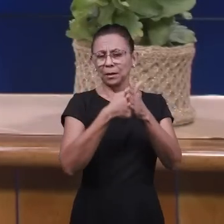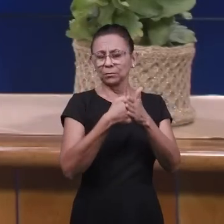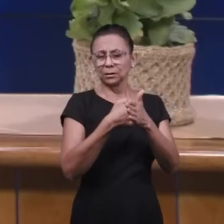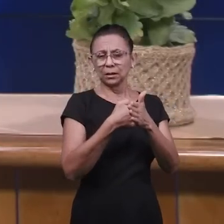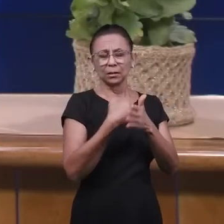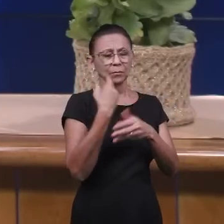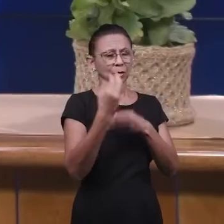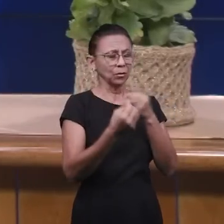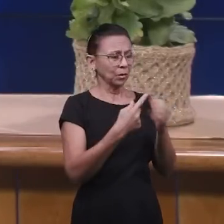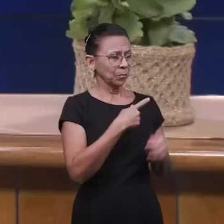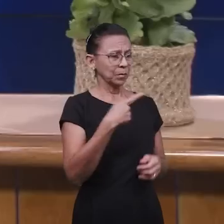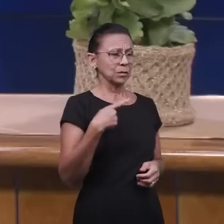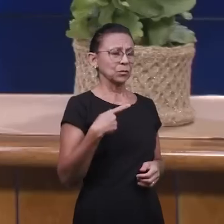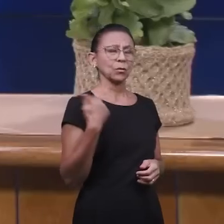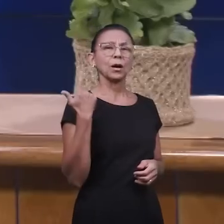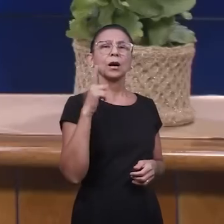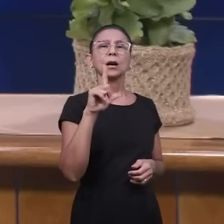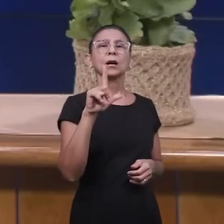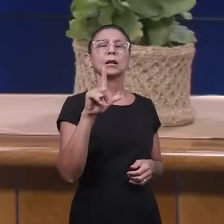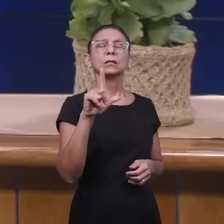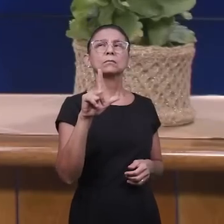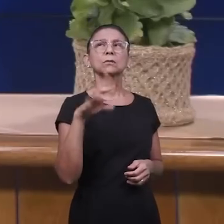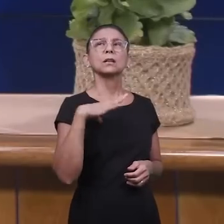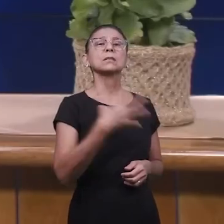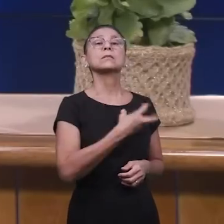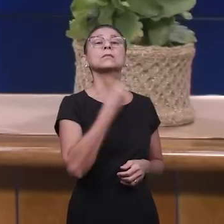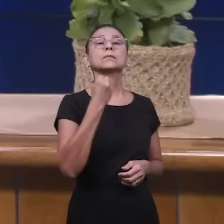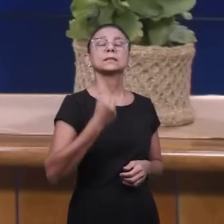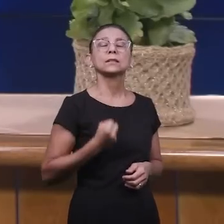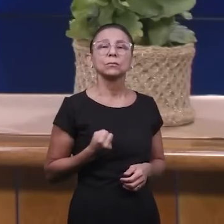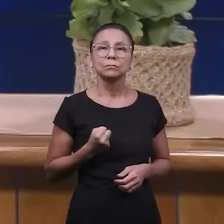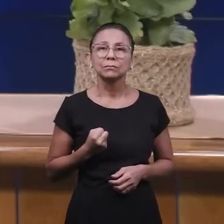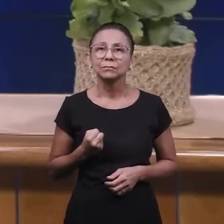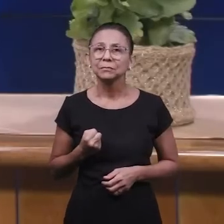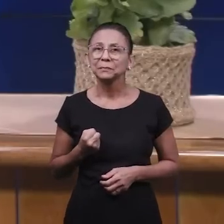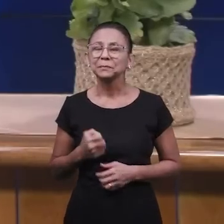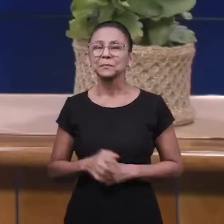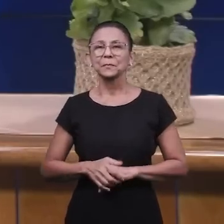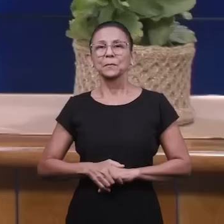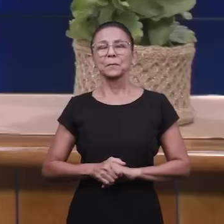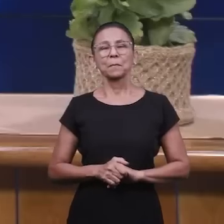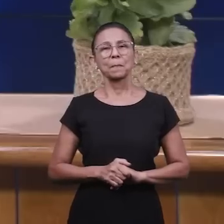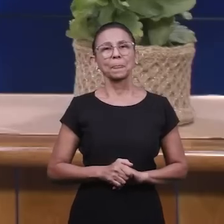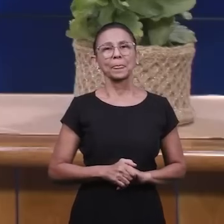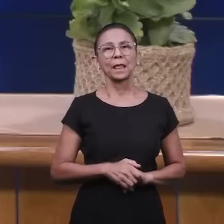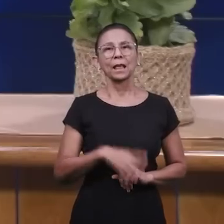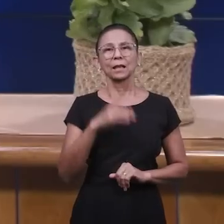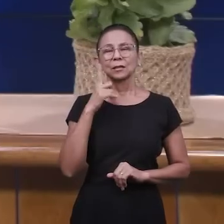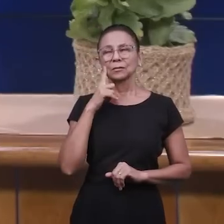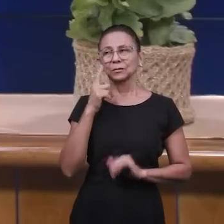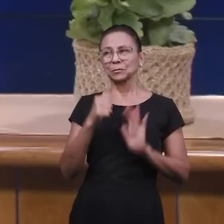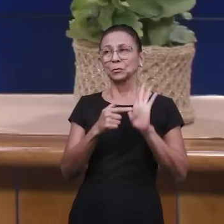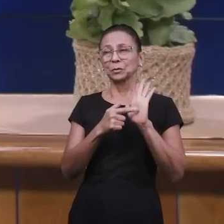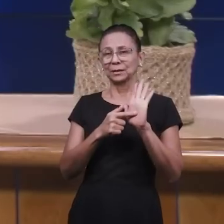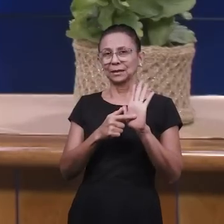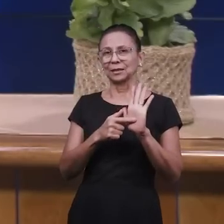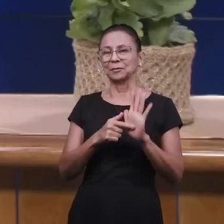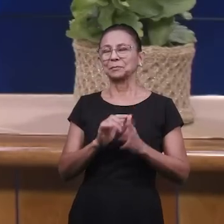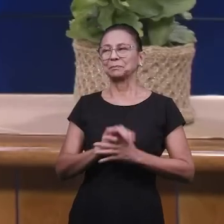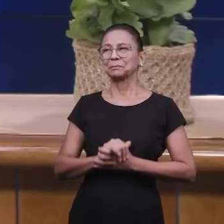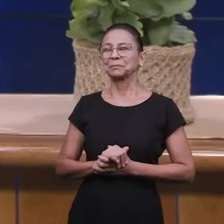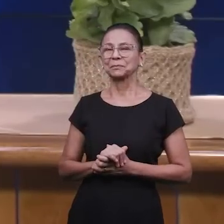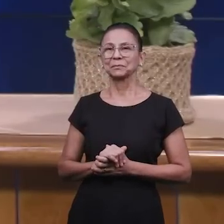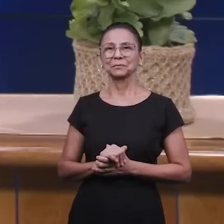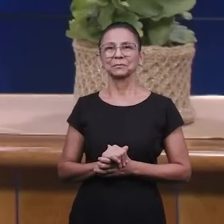ele separa em ato e processo. O ato é a soberania de Deus, né? Como diz a palavra